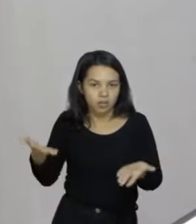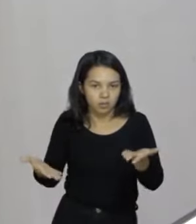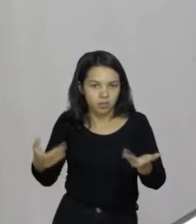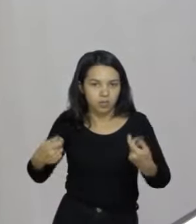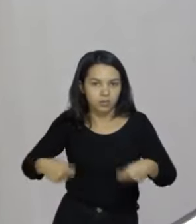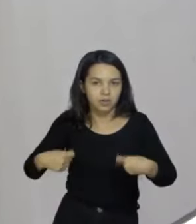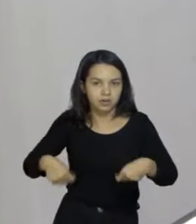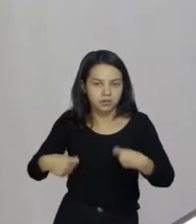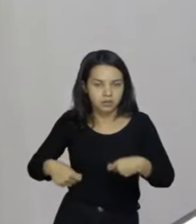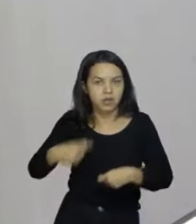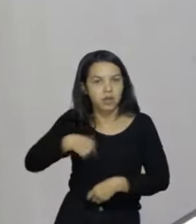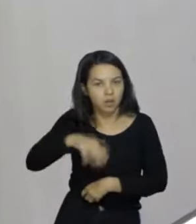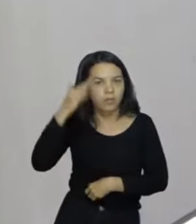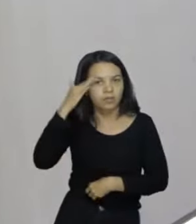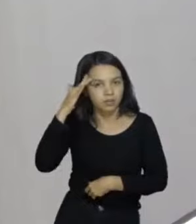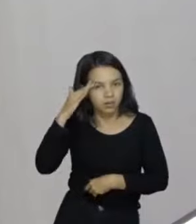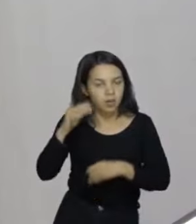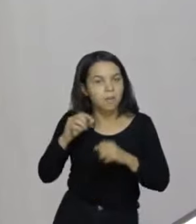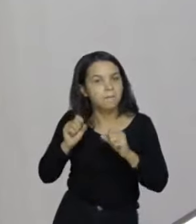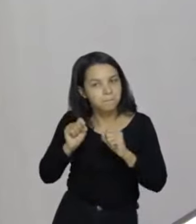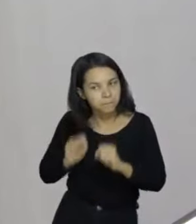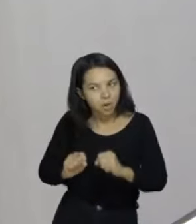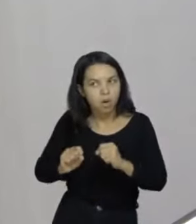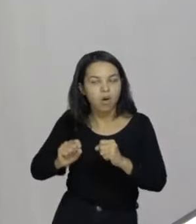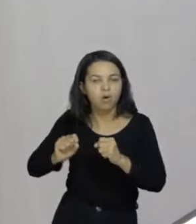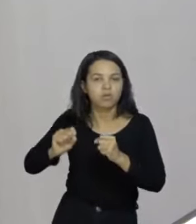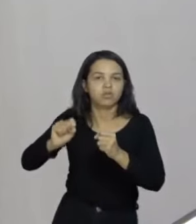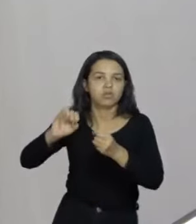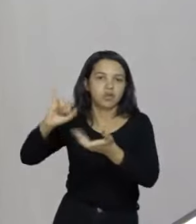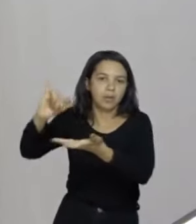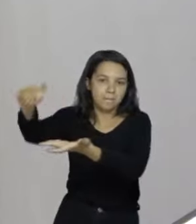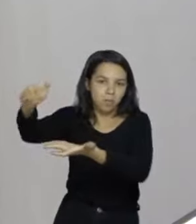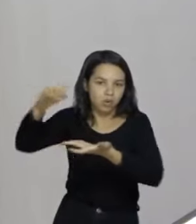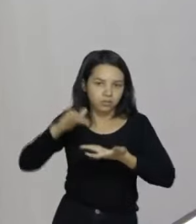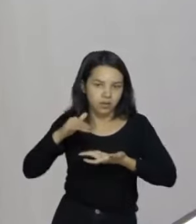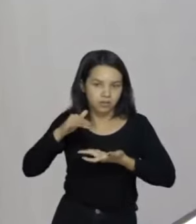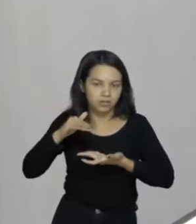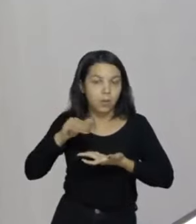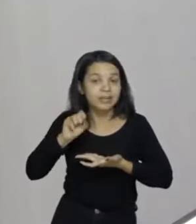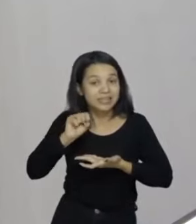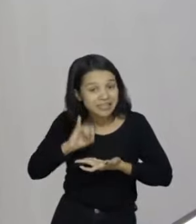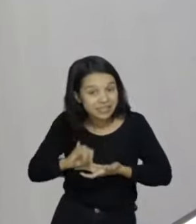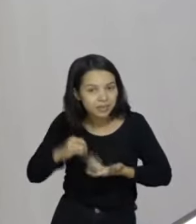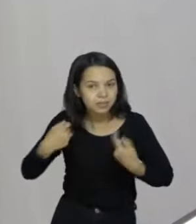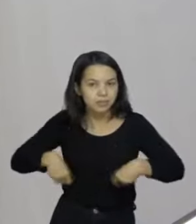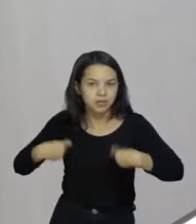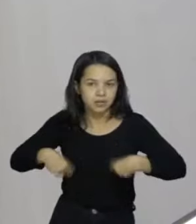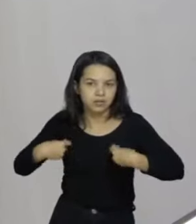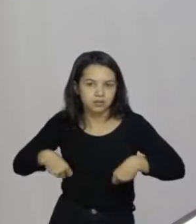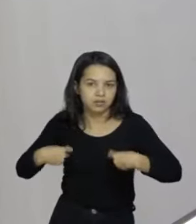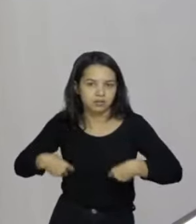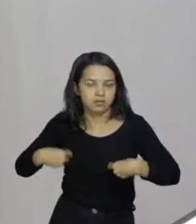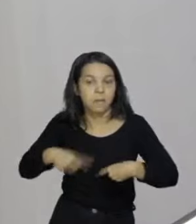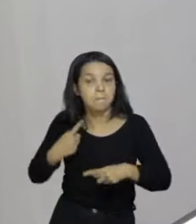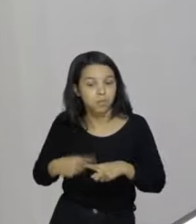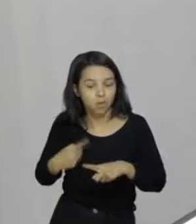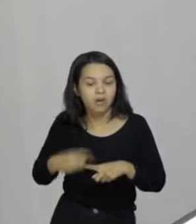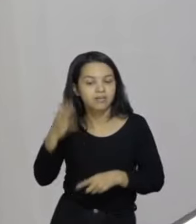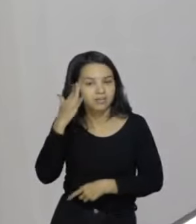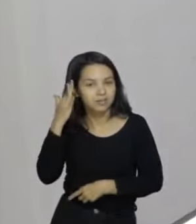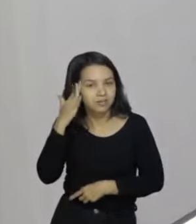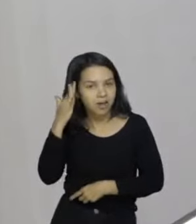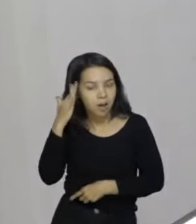entende até pode ser importado Mas se tiver necessidade porque você sabe que lá na ponta